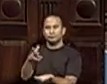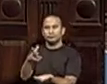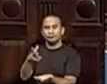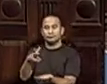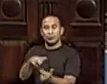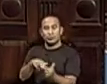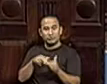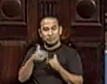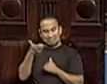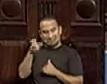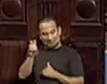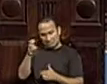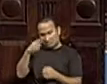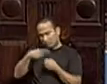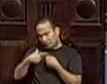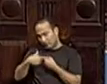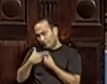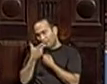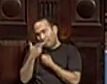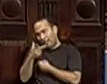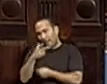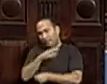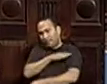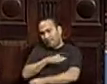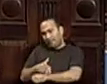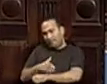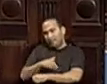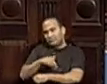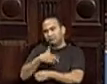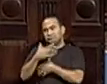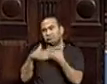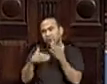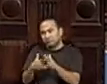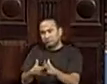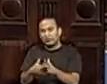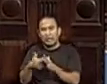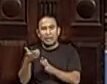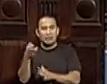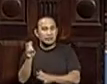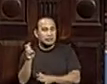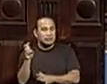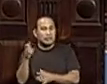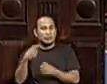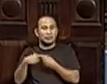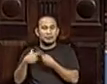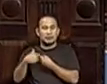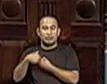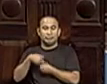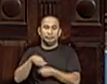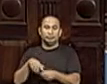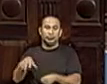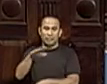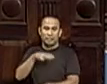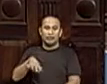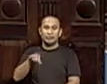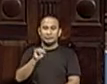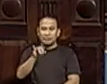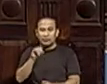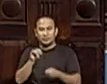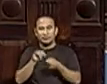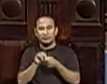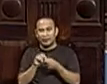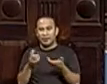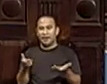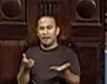para 15 municípios, se falar da região serrana como um todo, 15 municípios da região serrana, se você faz um